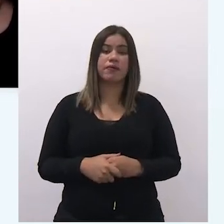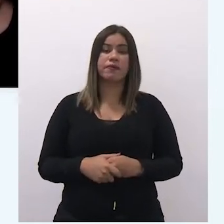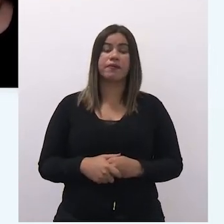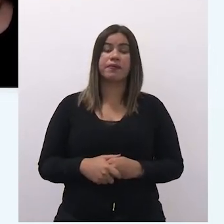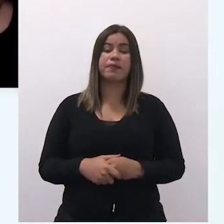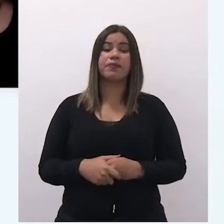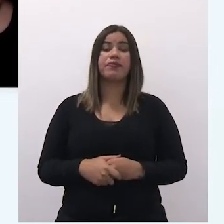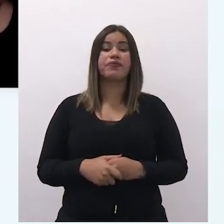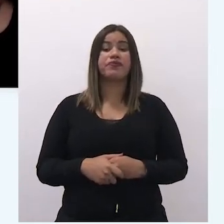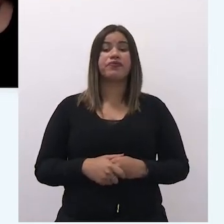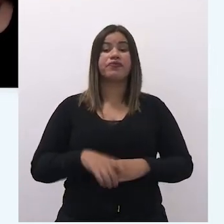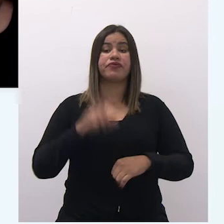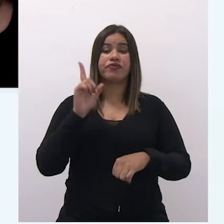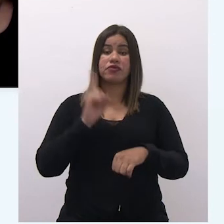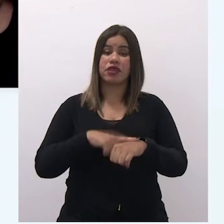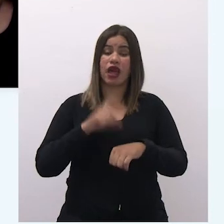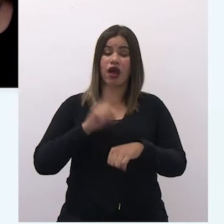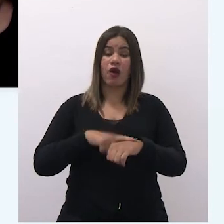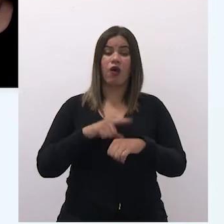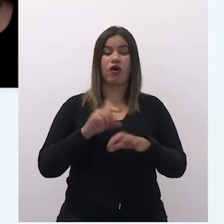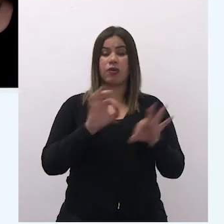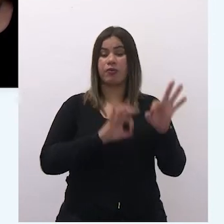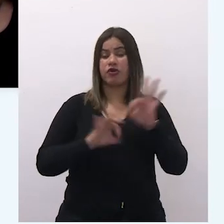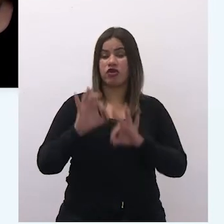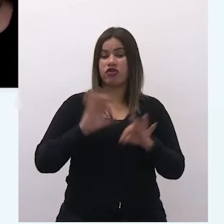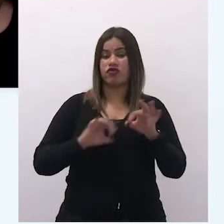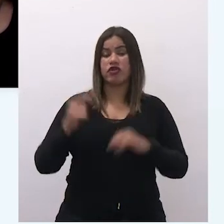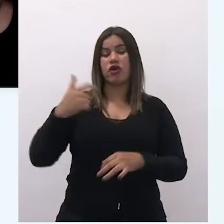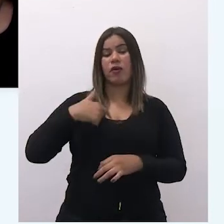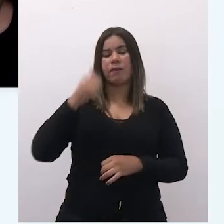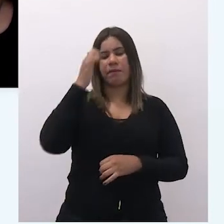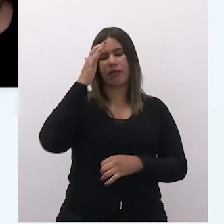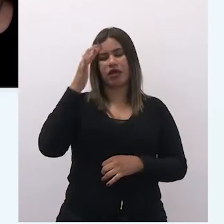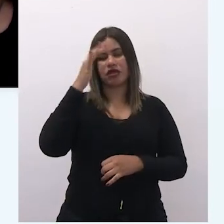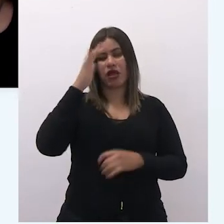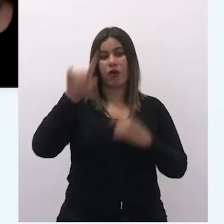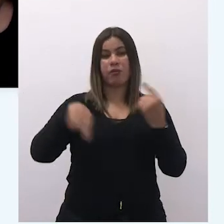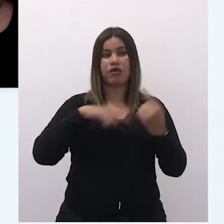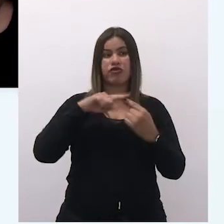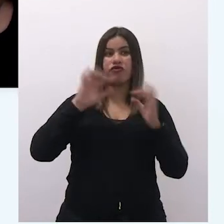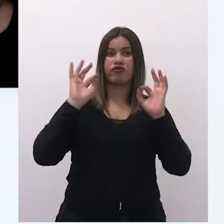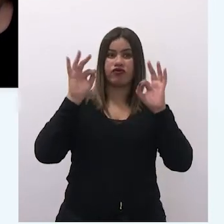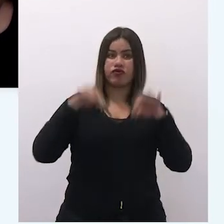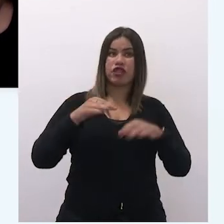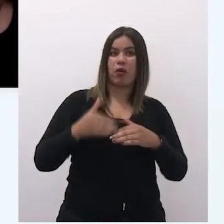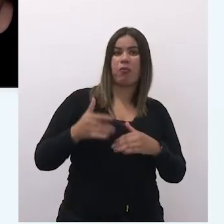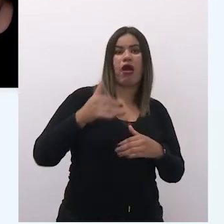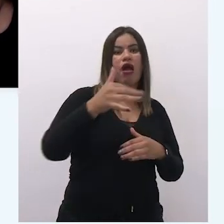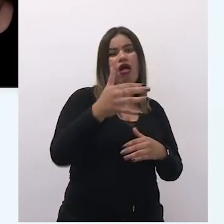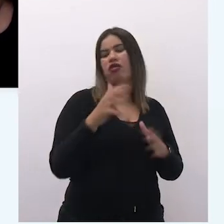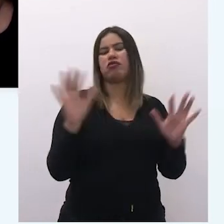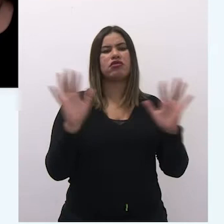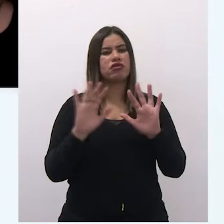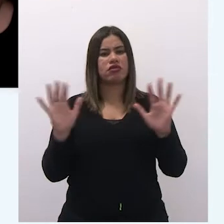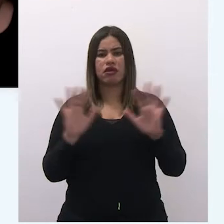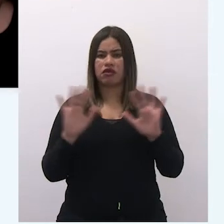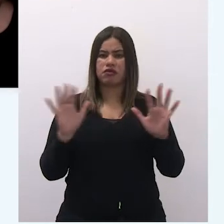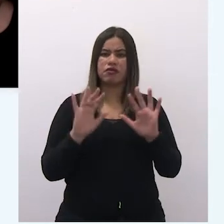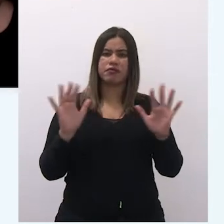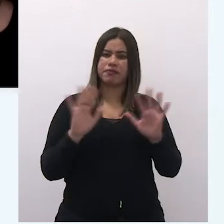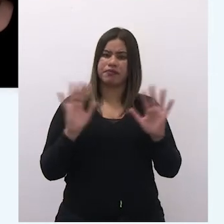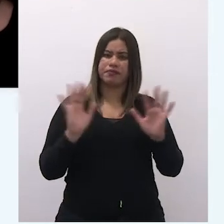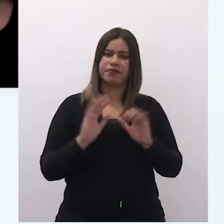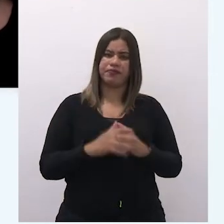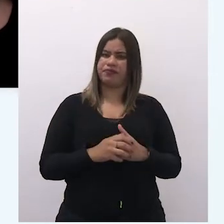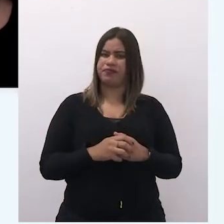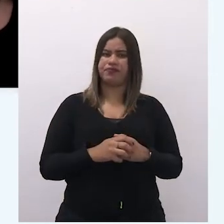de construir esse projeto de vida, eu preciso pensar que o meu objetivo não é lá que o jovem ou o pré-adolescente pense